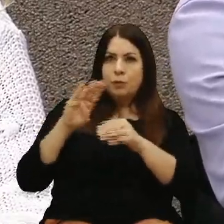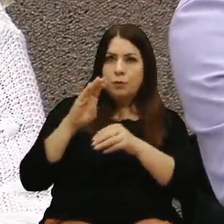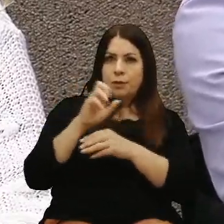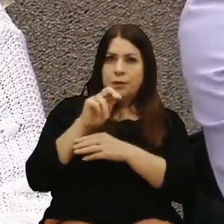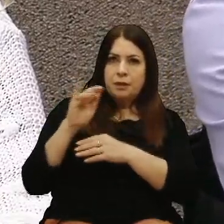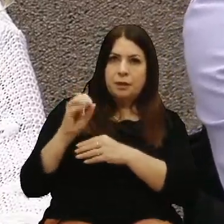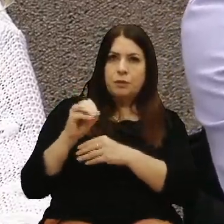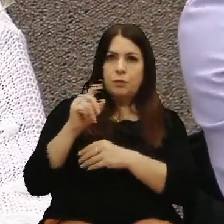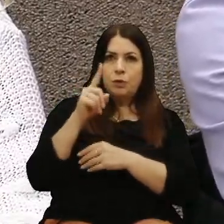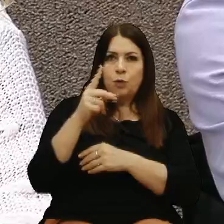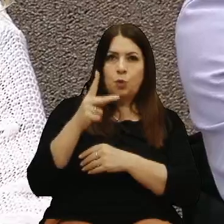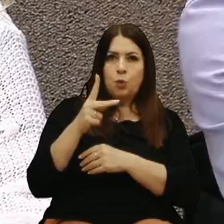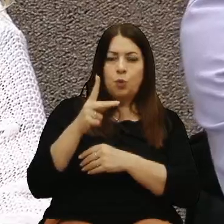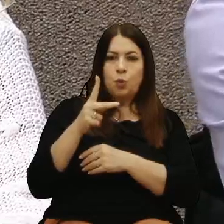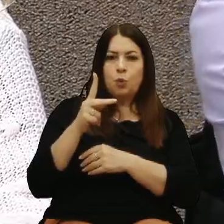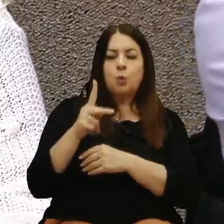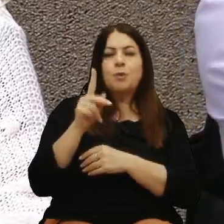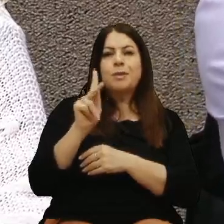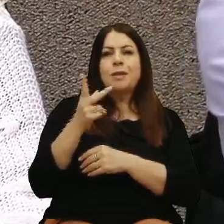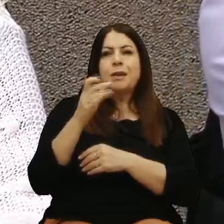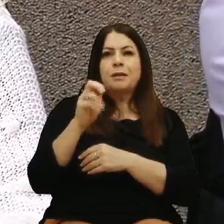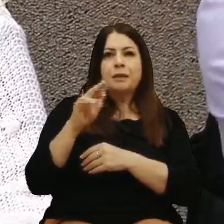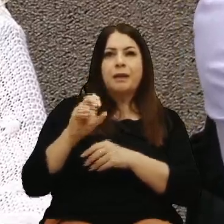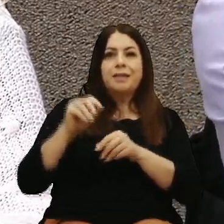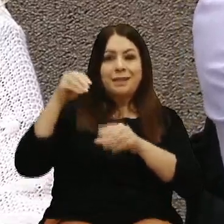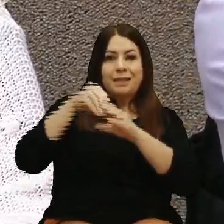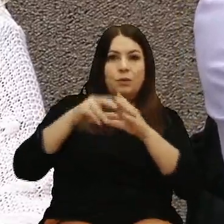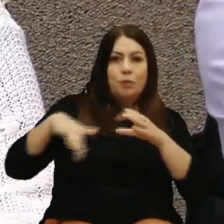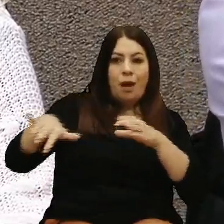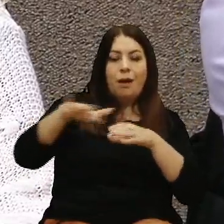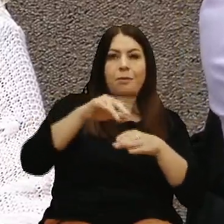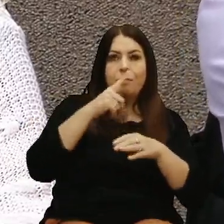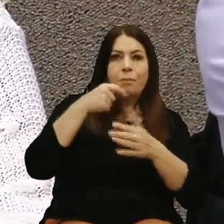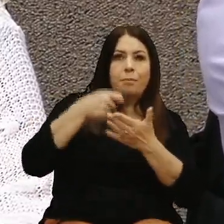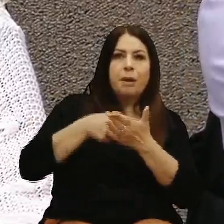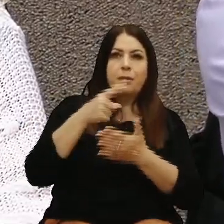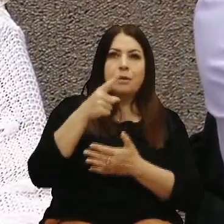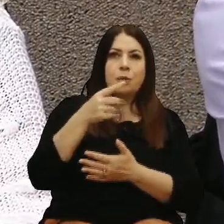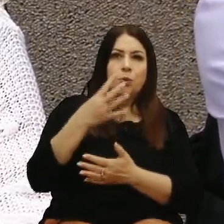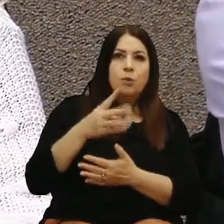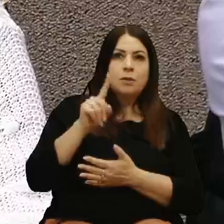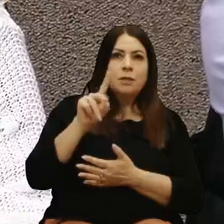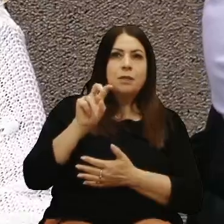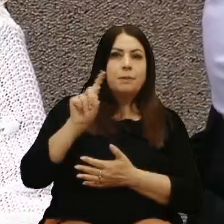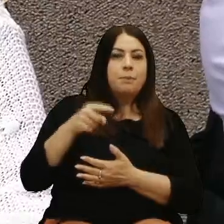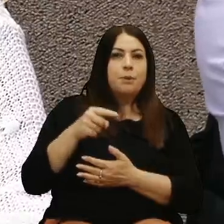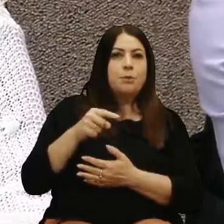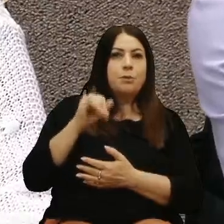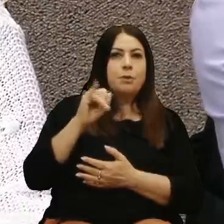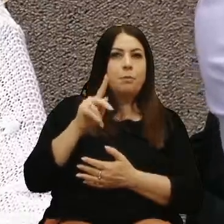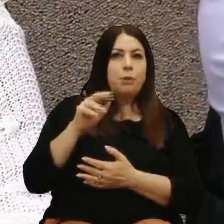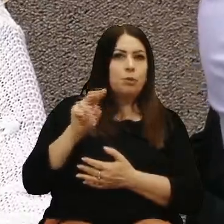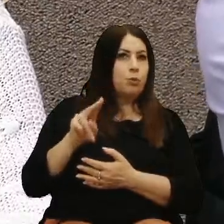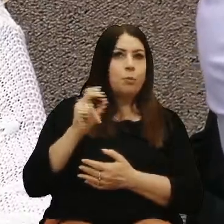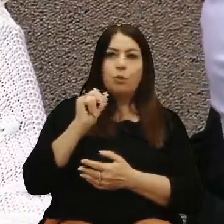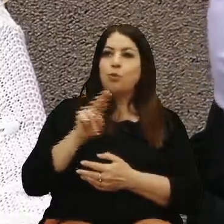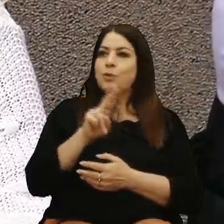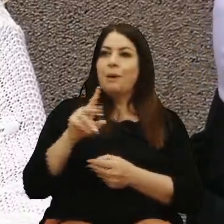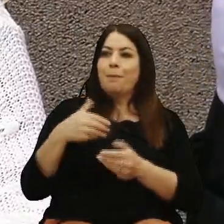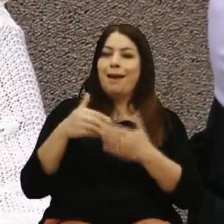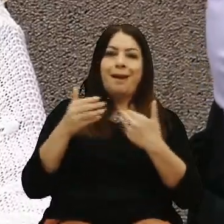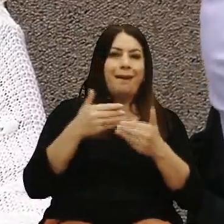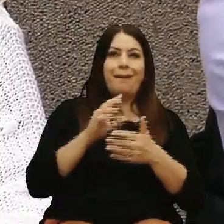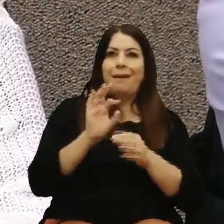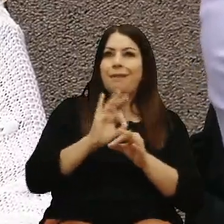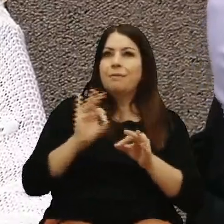tem 12 hectares dentro da bacia de captação em área urbana, que paga 14, 15 mil de IPTU por ano e que não pode usufruir para nada e não